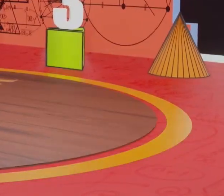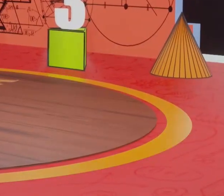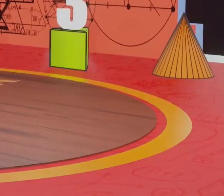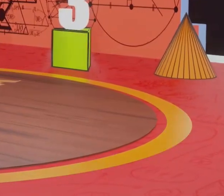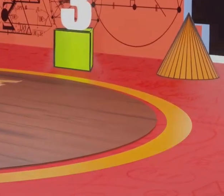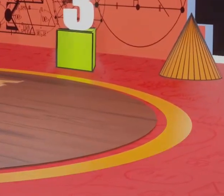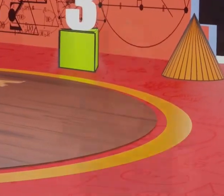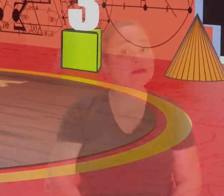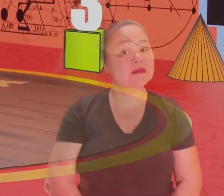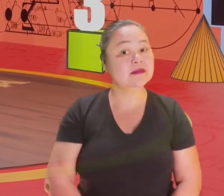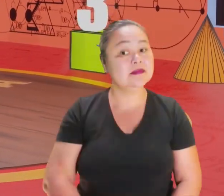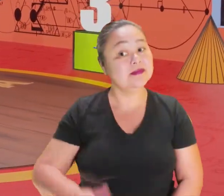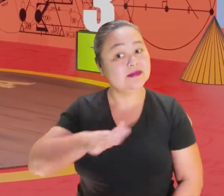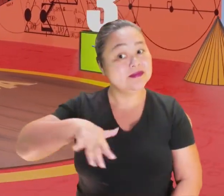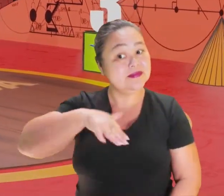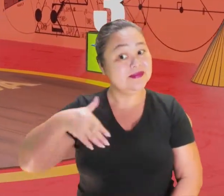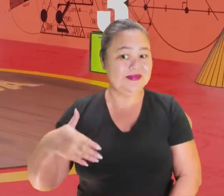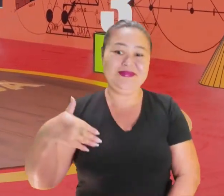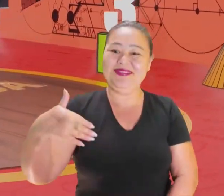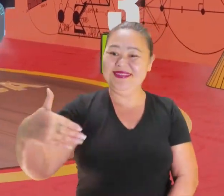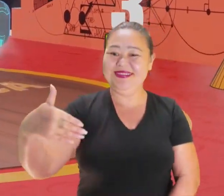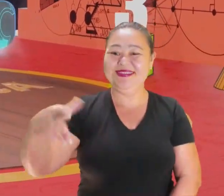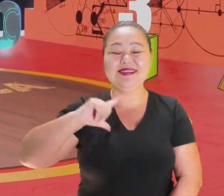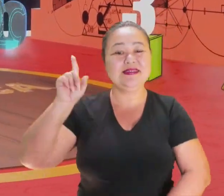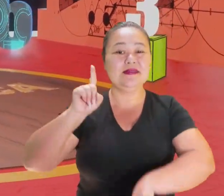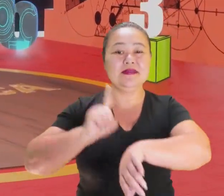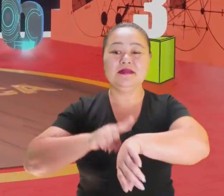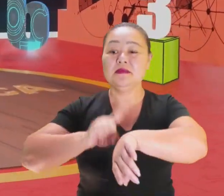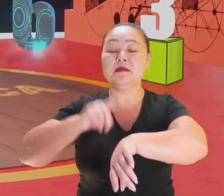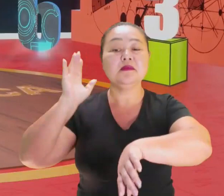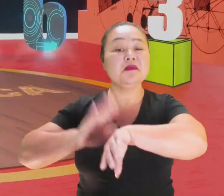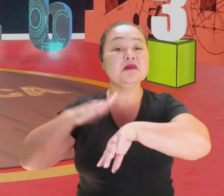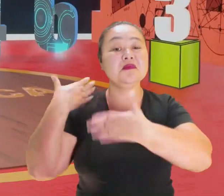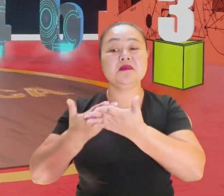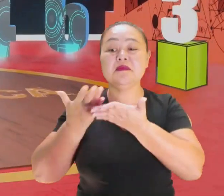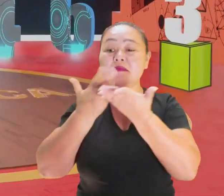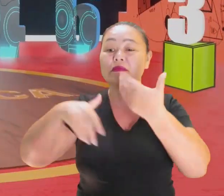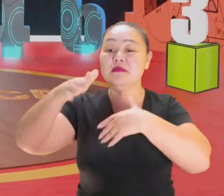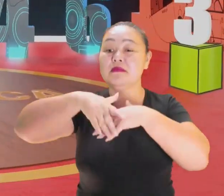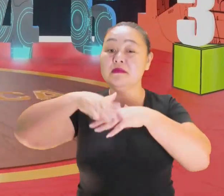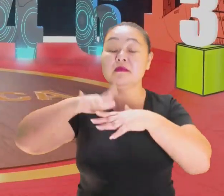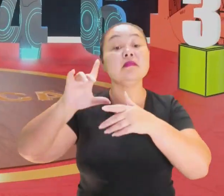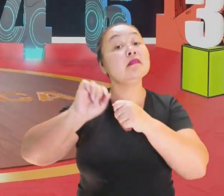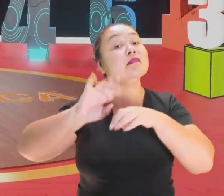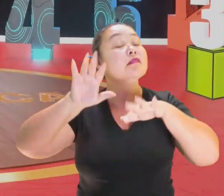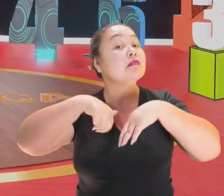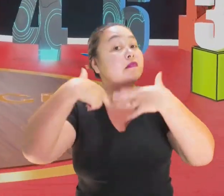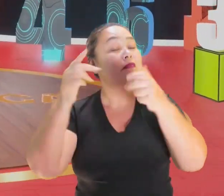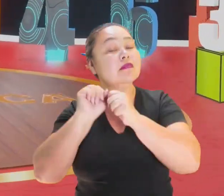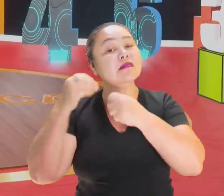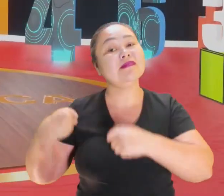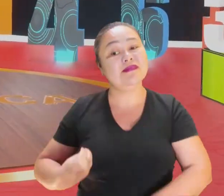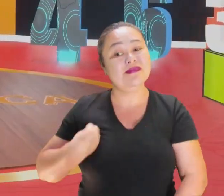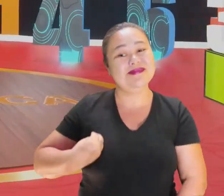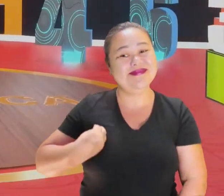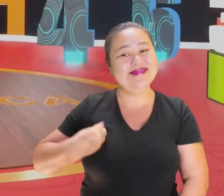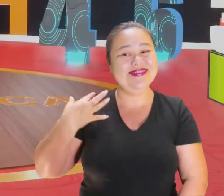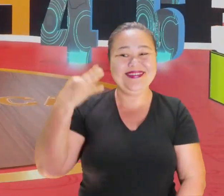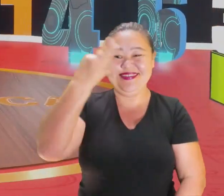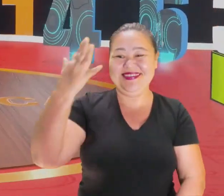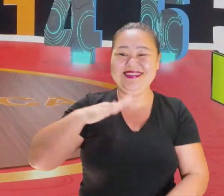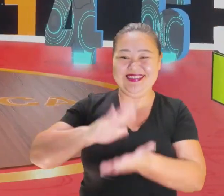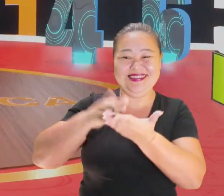DJ, aperte o play! É hora de mais uma aula matemática e, claro, na presença da nossa